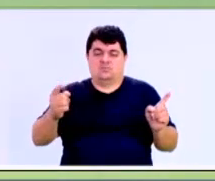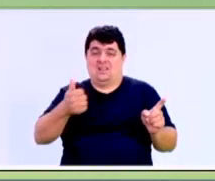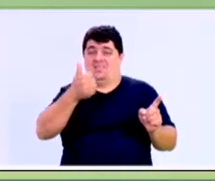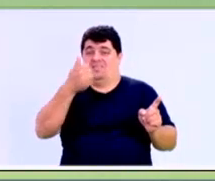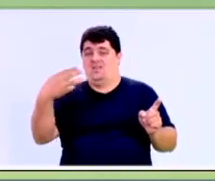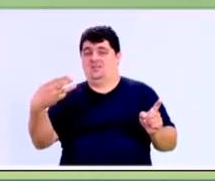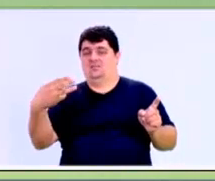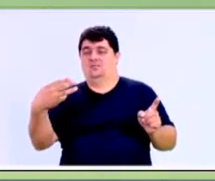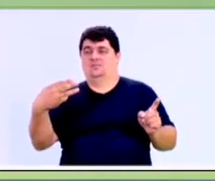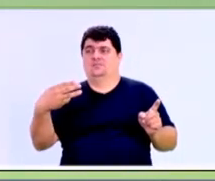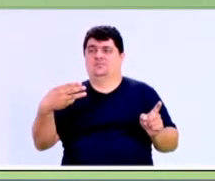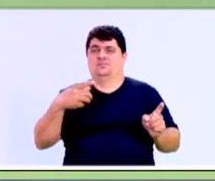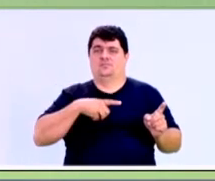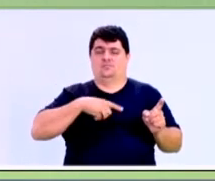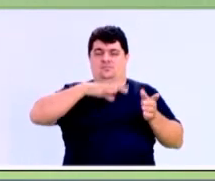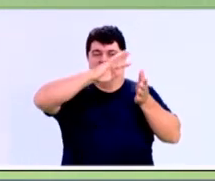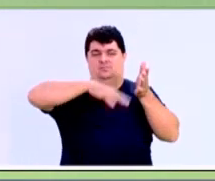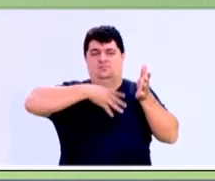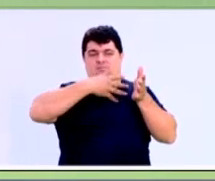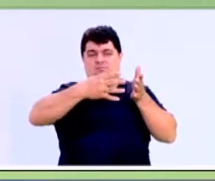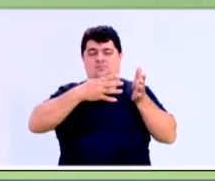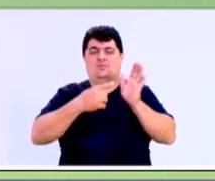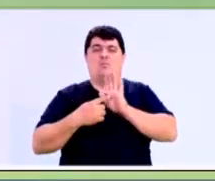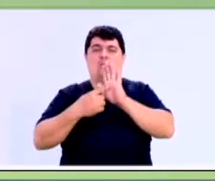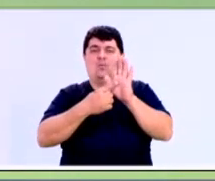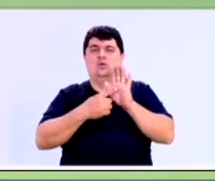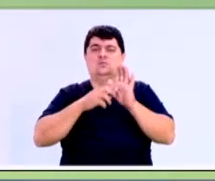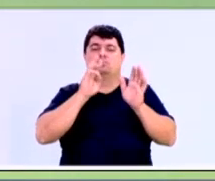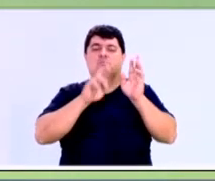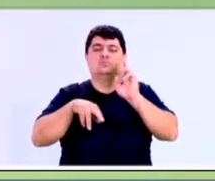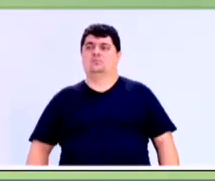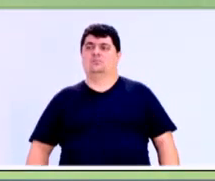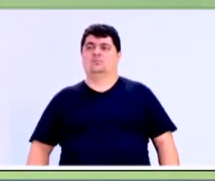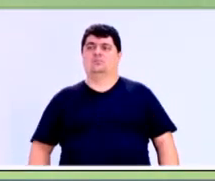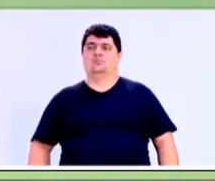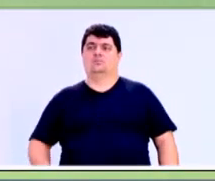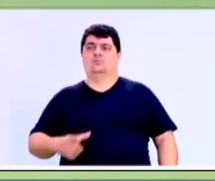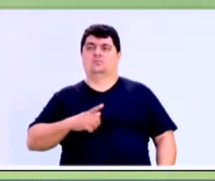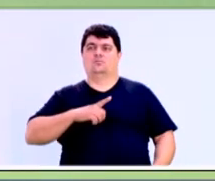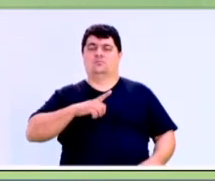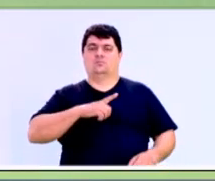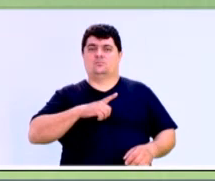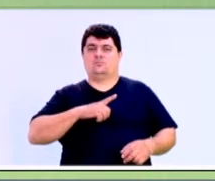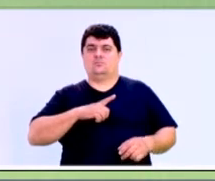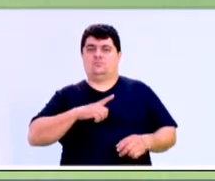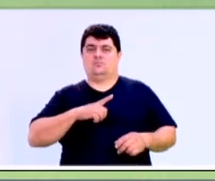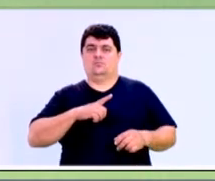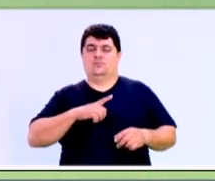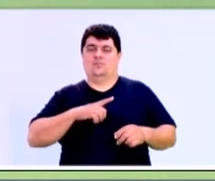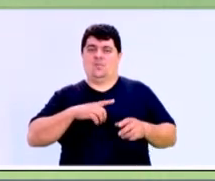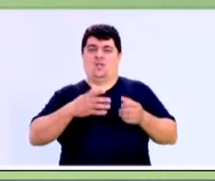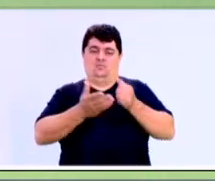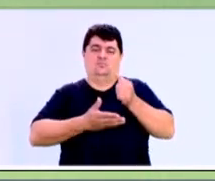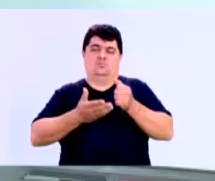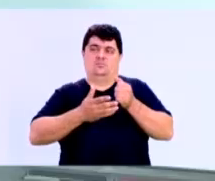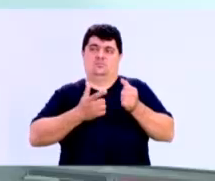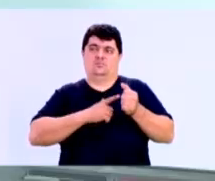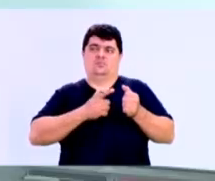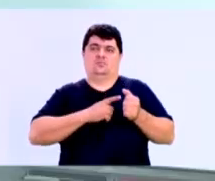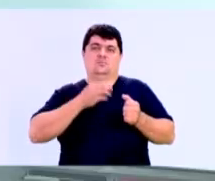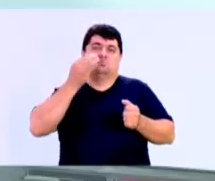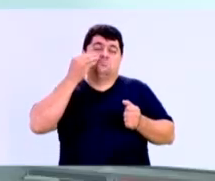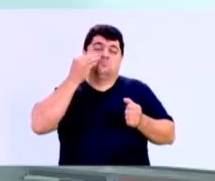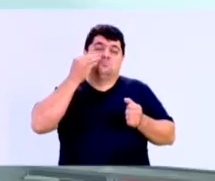quadro no próximo slide, né, com os resultados encontrados pelo estudo. A base era essa. Ele testou